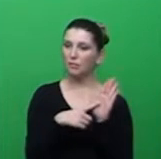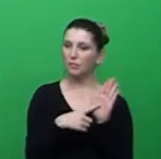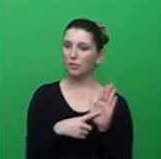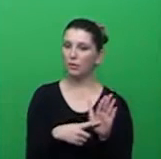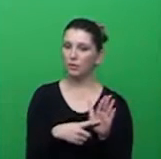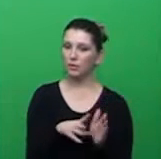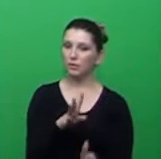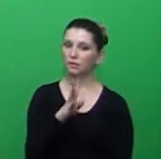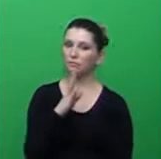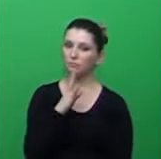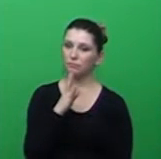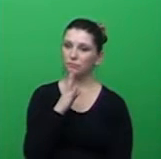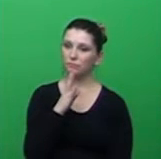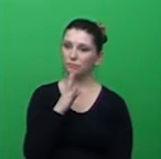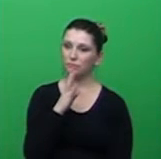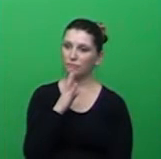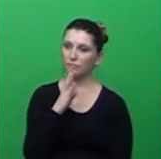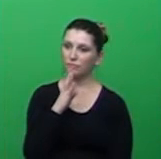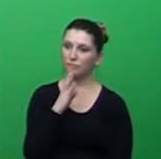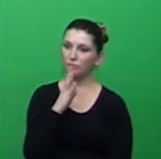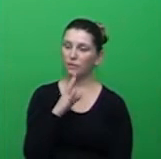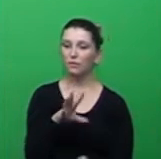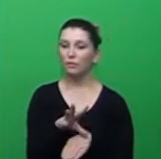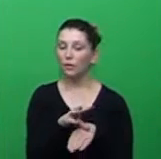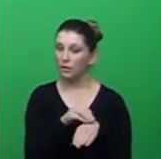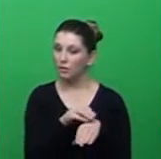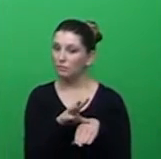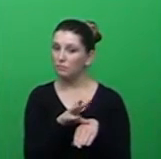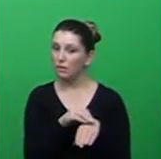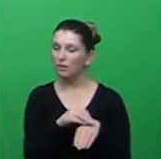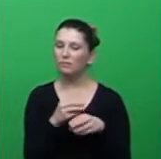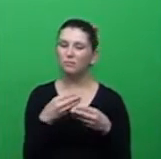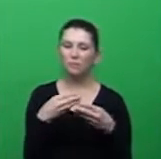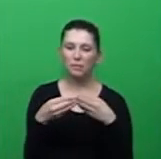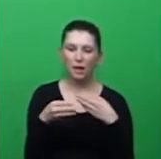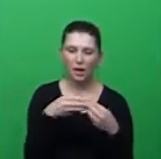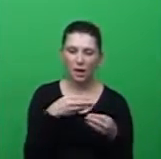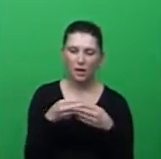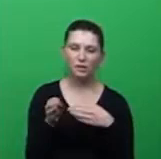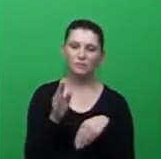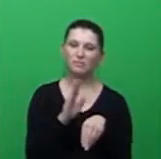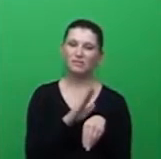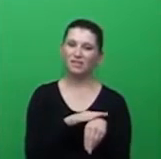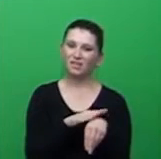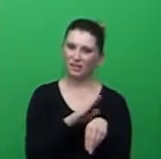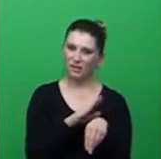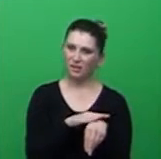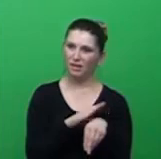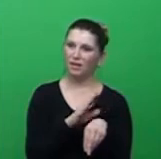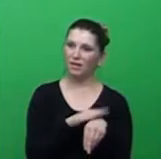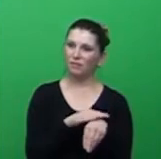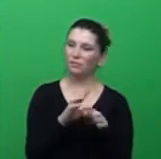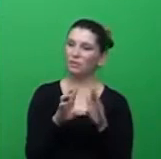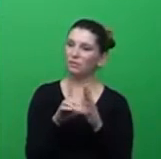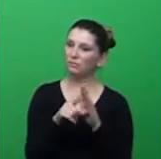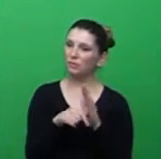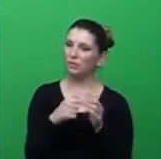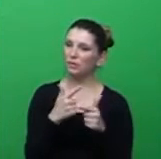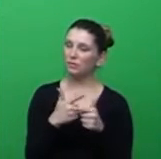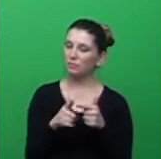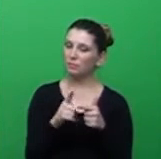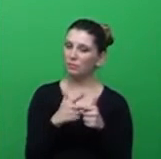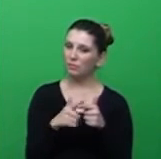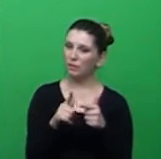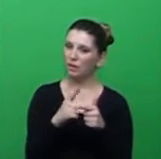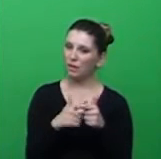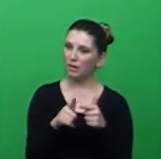conhecimento. Quanto tempo leva um plástico para se desgastar no meio ambiente? quais as consequências que isso causa,